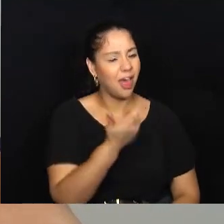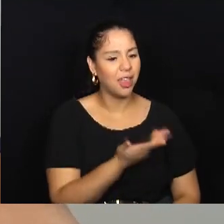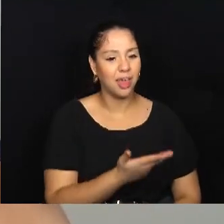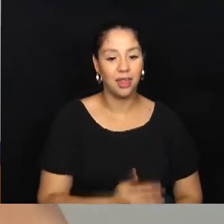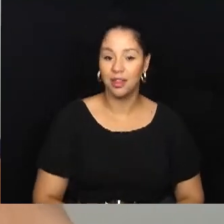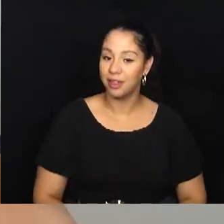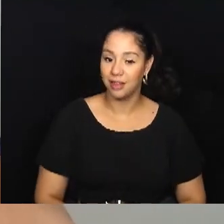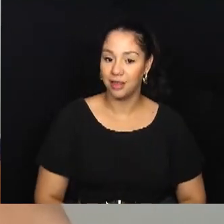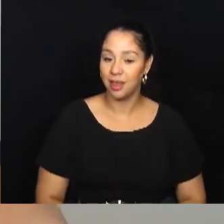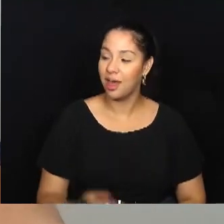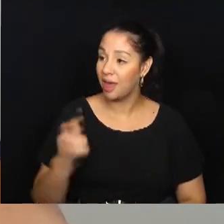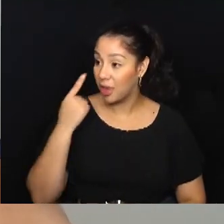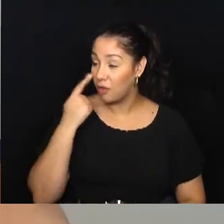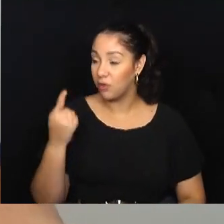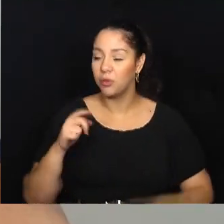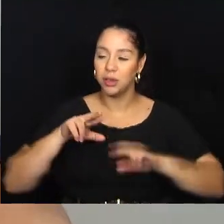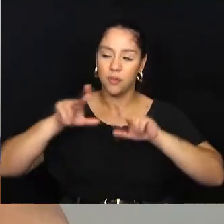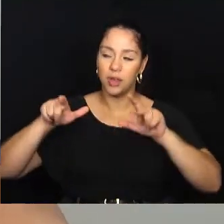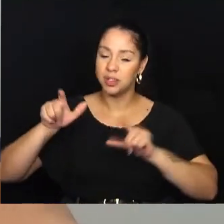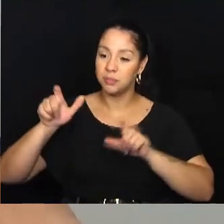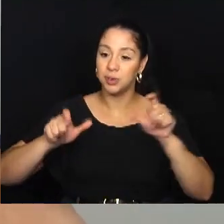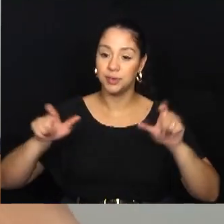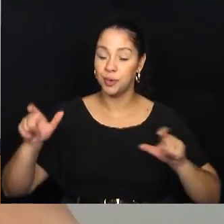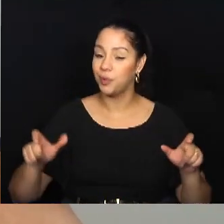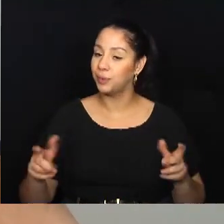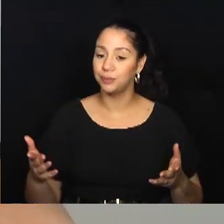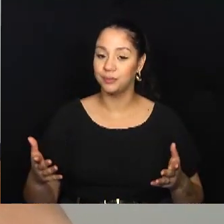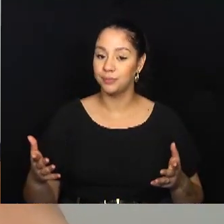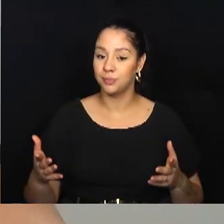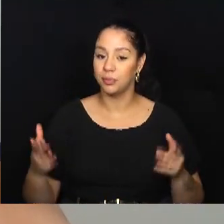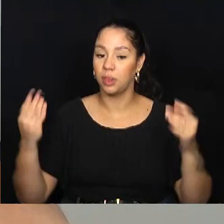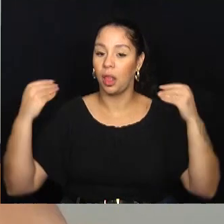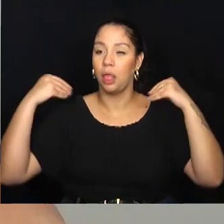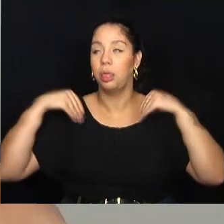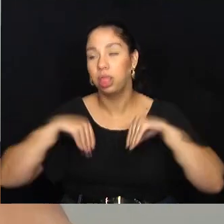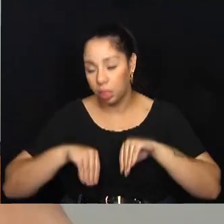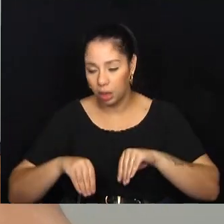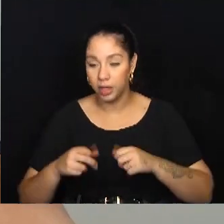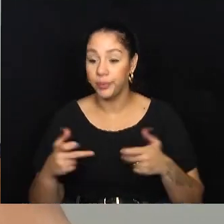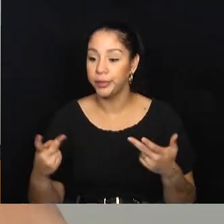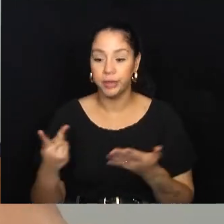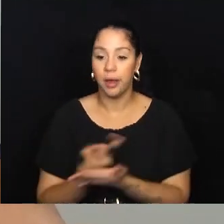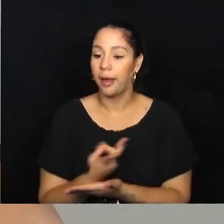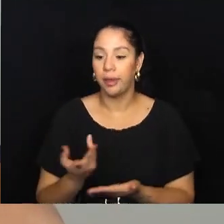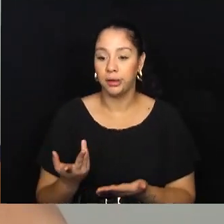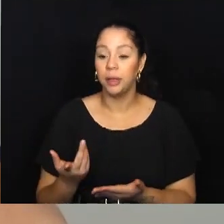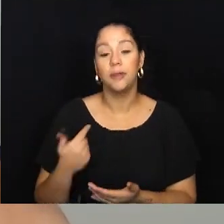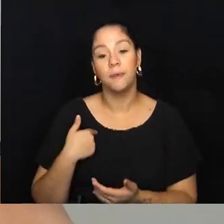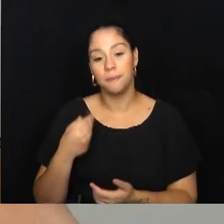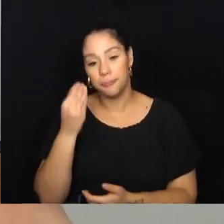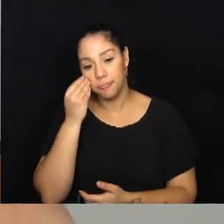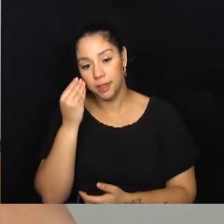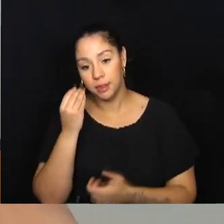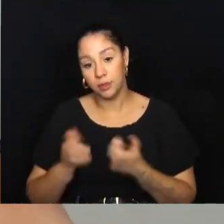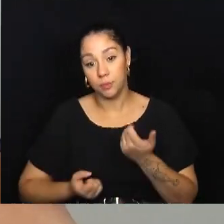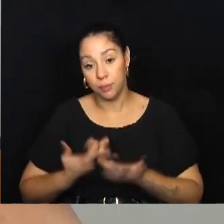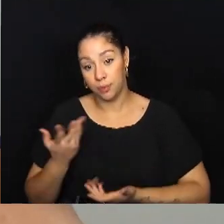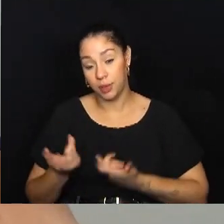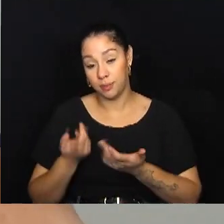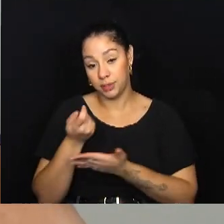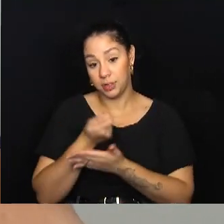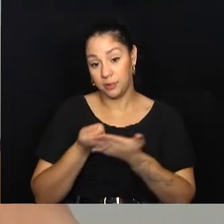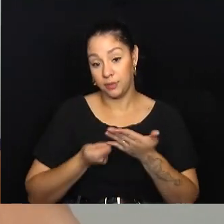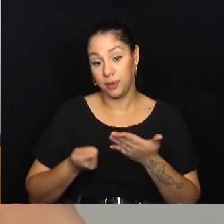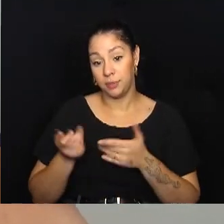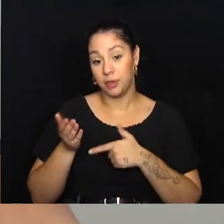essa ideia? Ah, eu vejo que tem muitas pessoas que se afundam em coisas erradas. Eu estou tentando escrever um